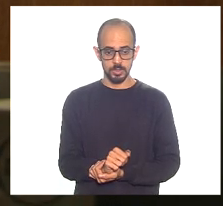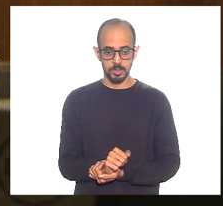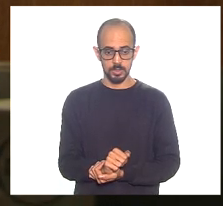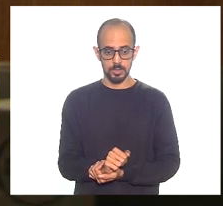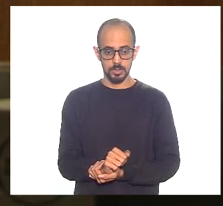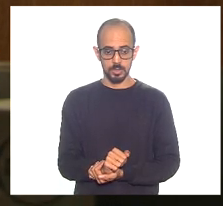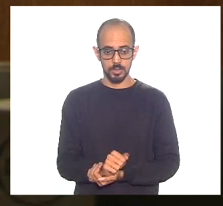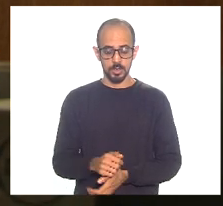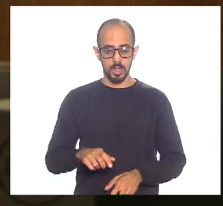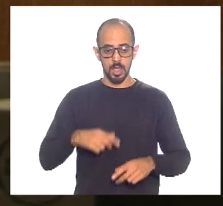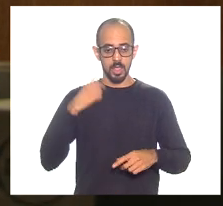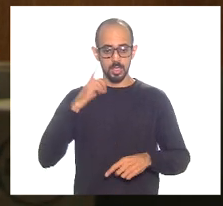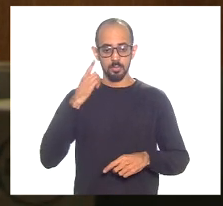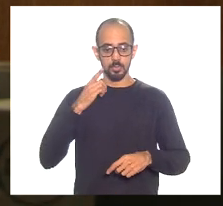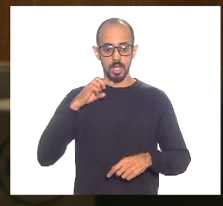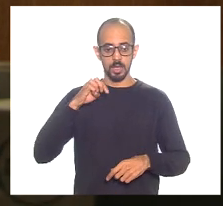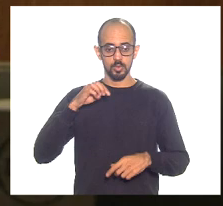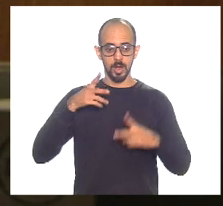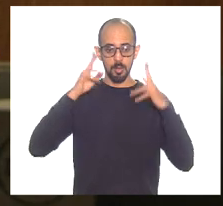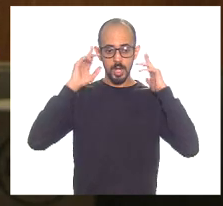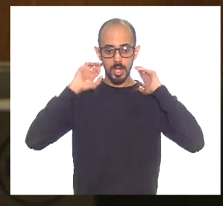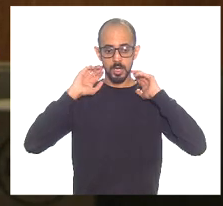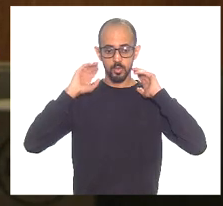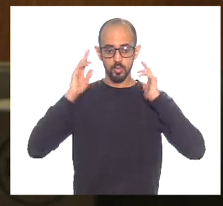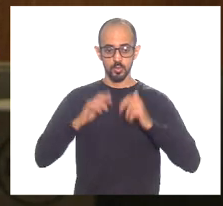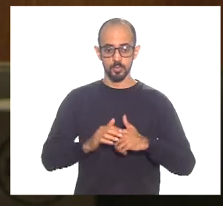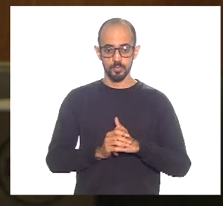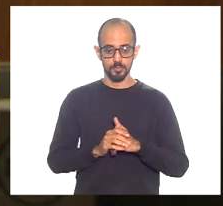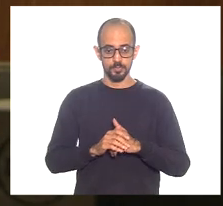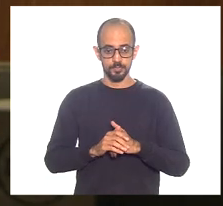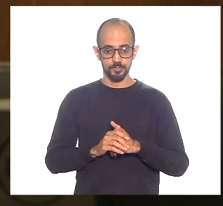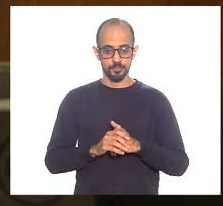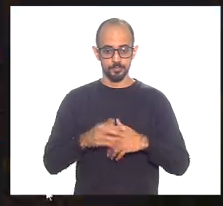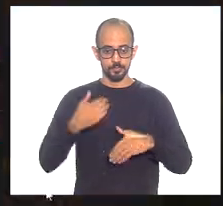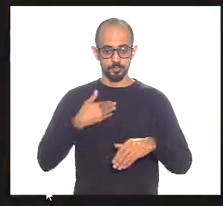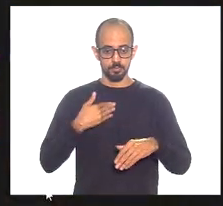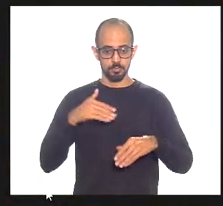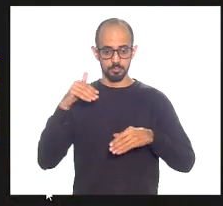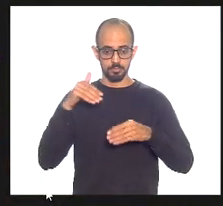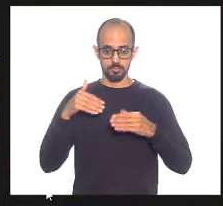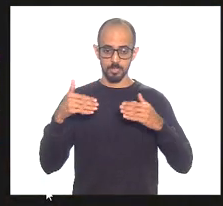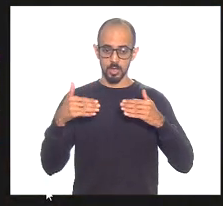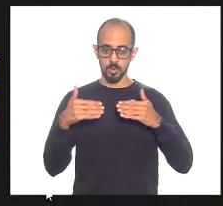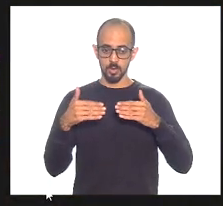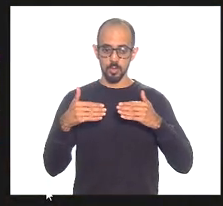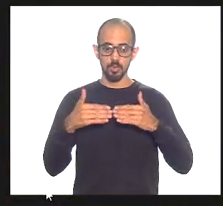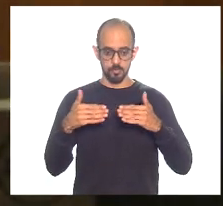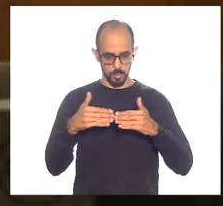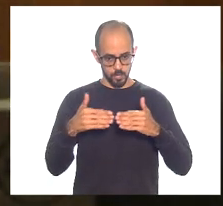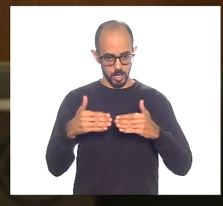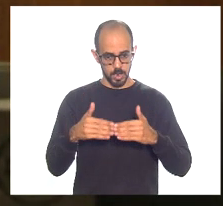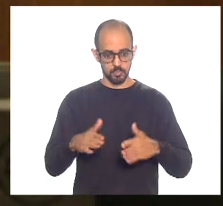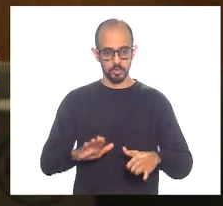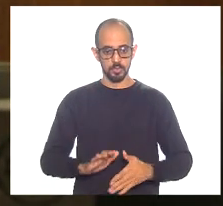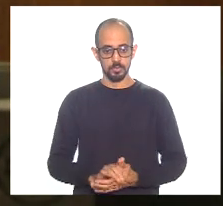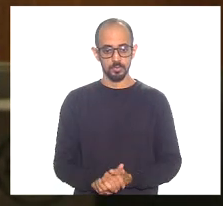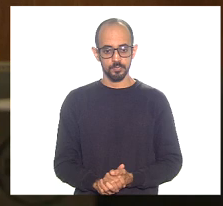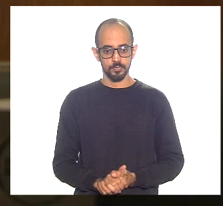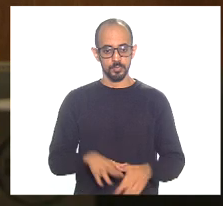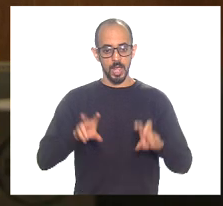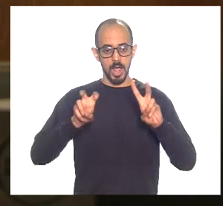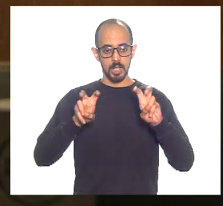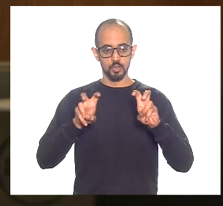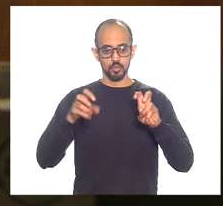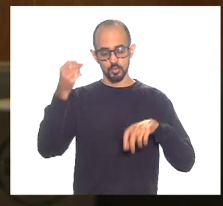deputado Marcelo Cabeleireiro. O parecer favorável, senhor presidente. Pela Comissão de Assuntos Municipais e